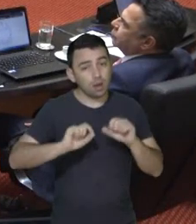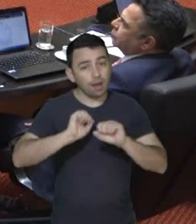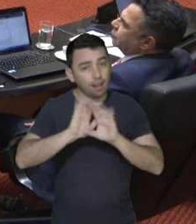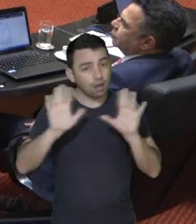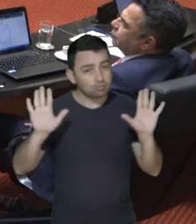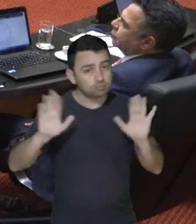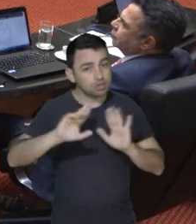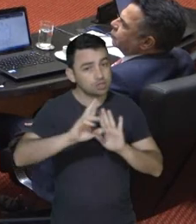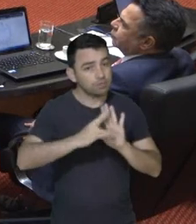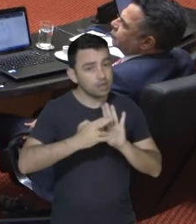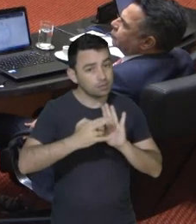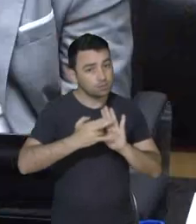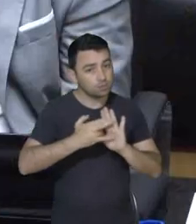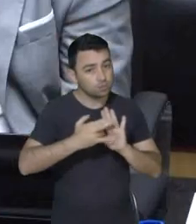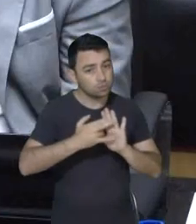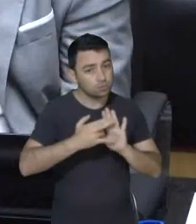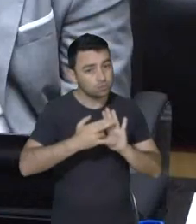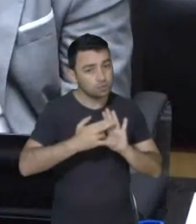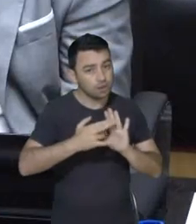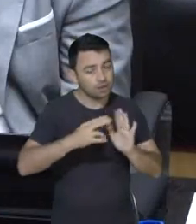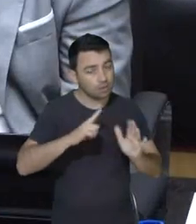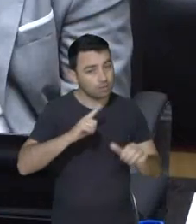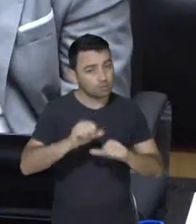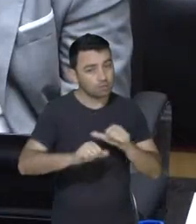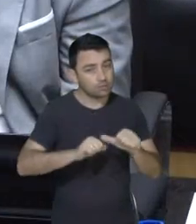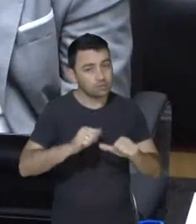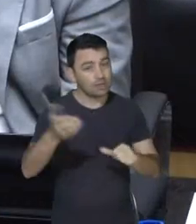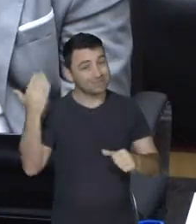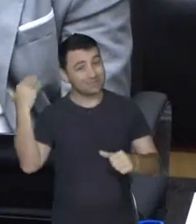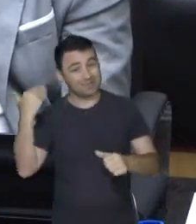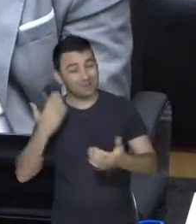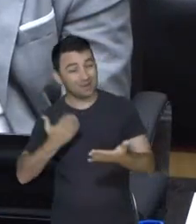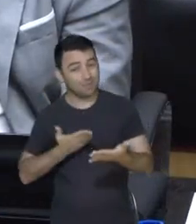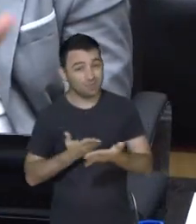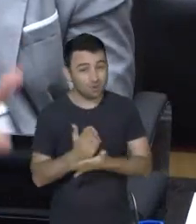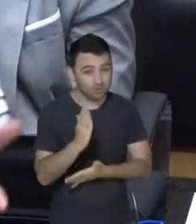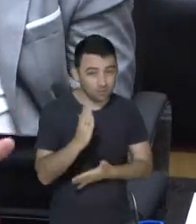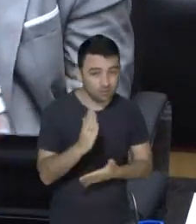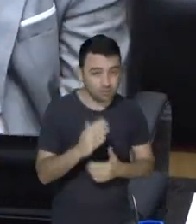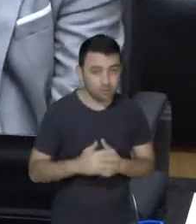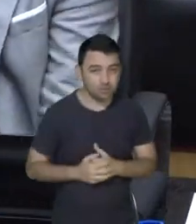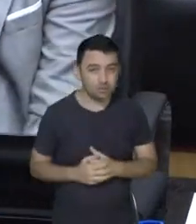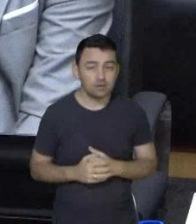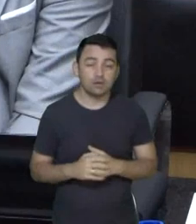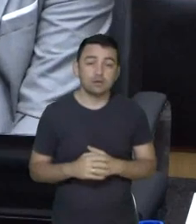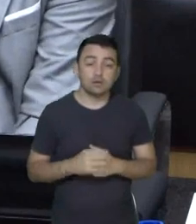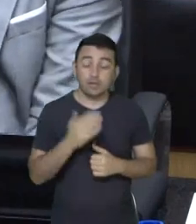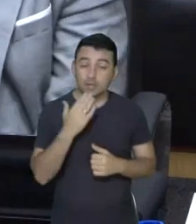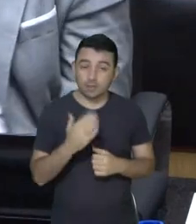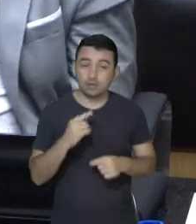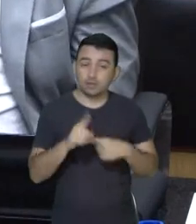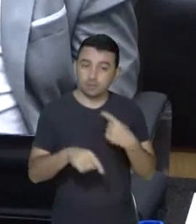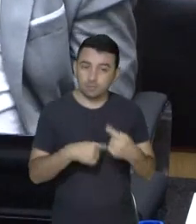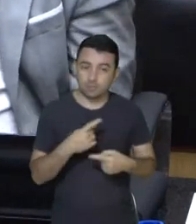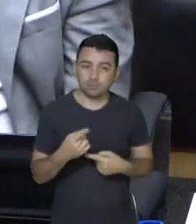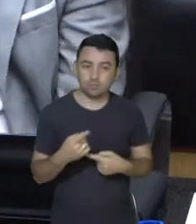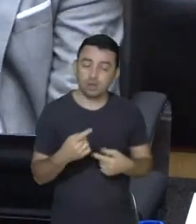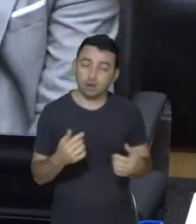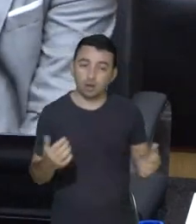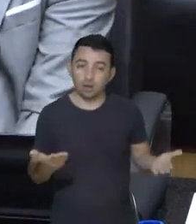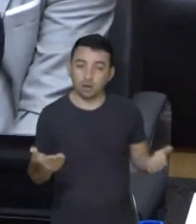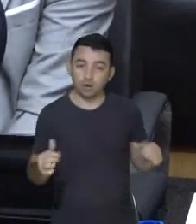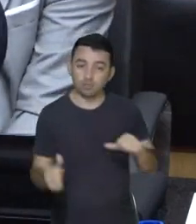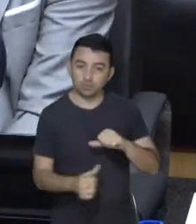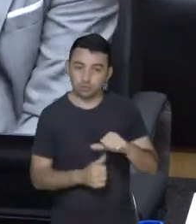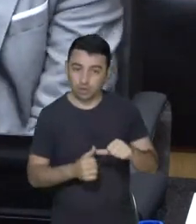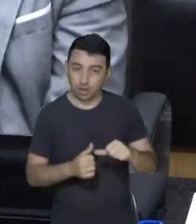regimento interno, como houve a mudança, porque antes se aprovava ou discutia requerimentos, os requerimentos para depois aprovar. Como houve a mudança, nós vamos aprovar